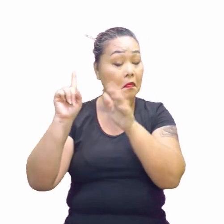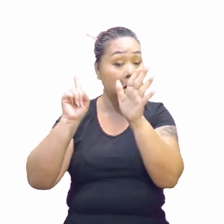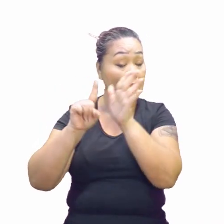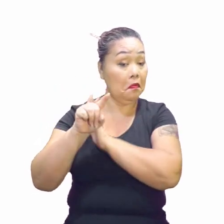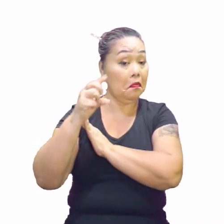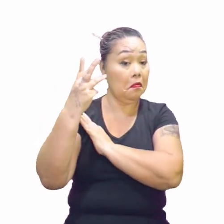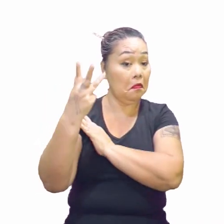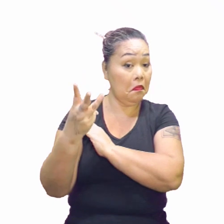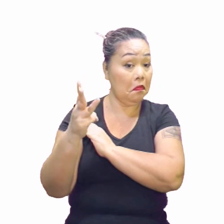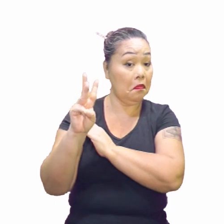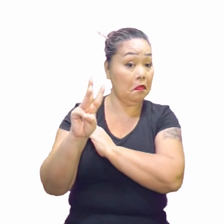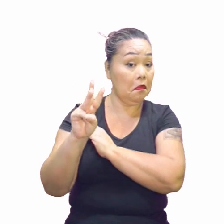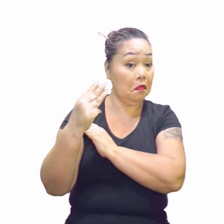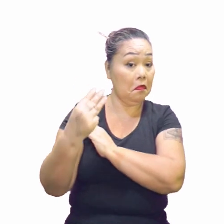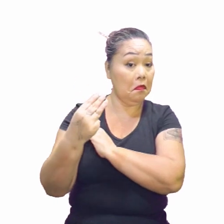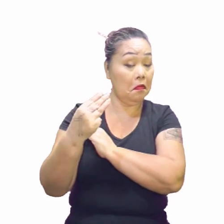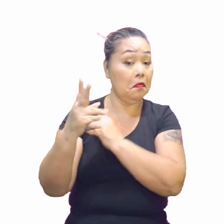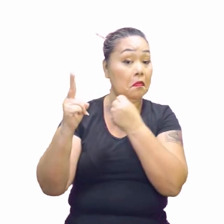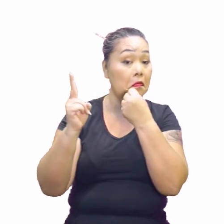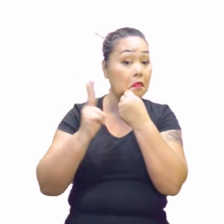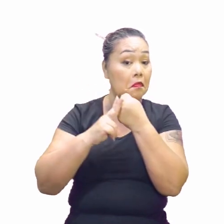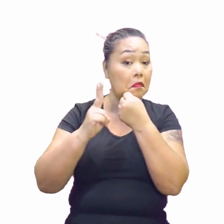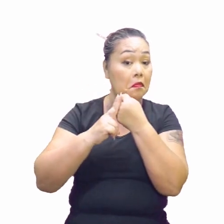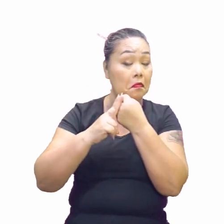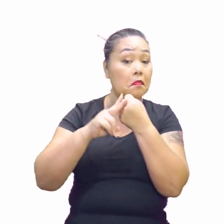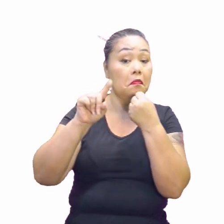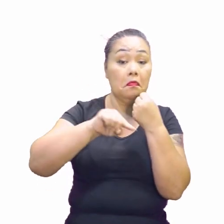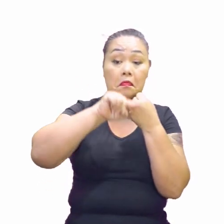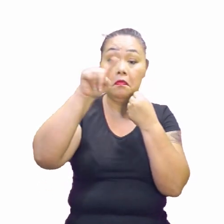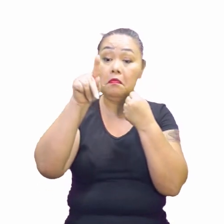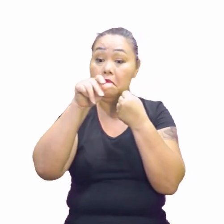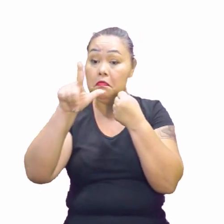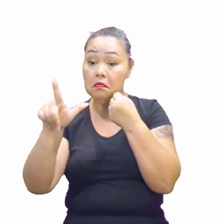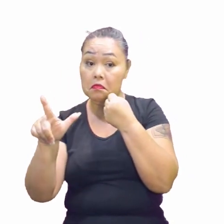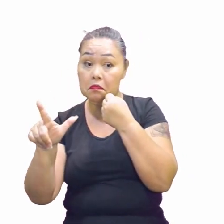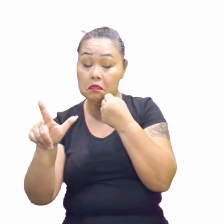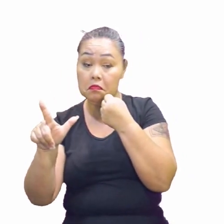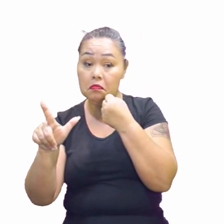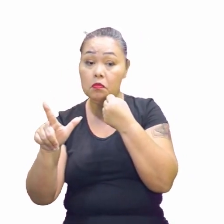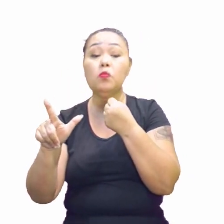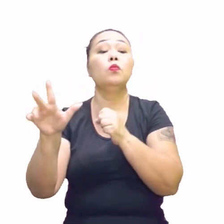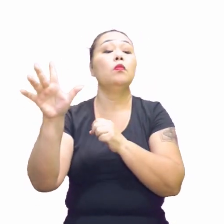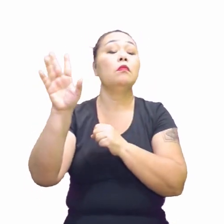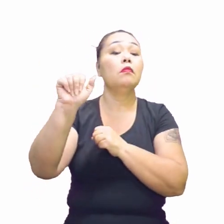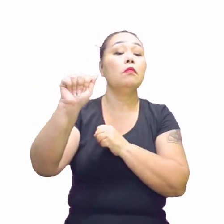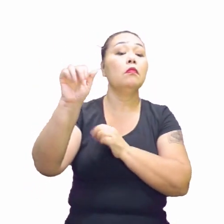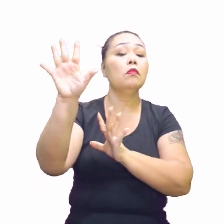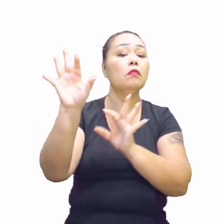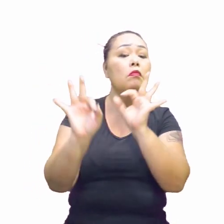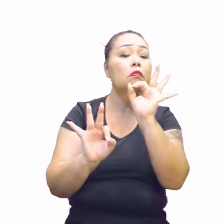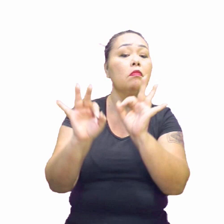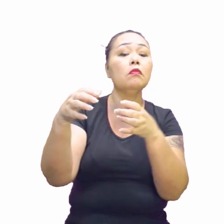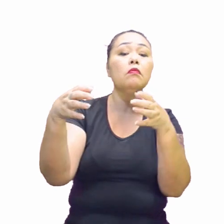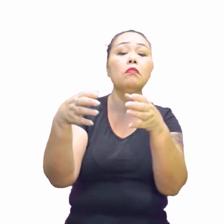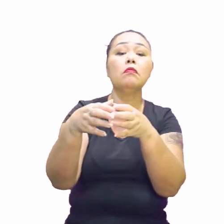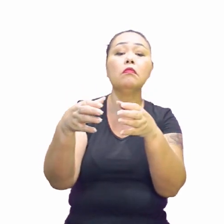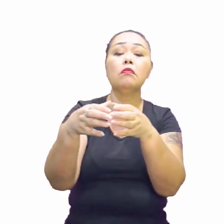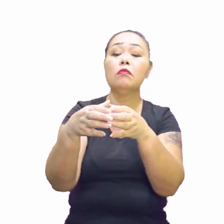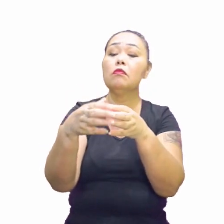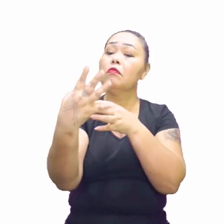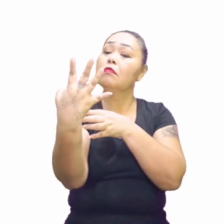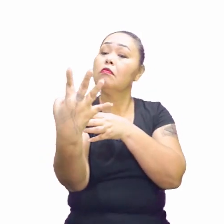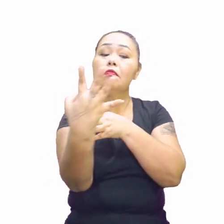3. Vamos embora. Verbo deve ir para o plural. A,